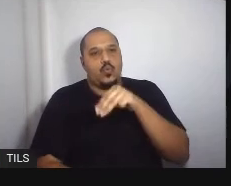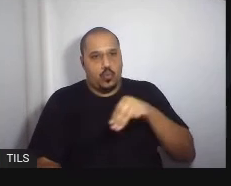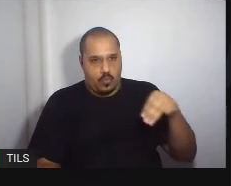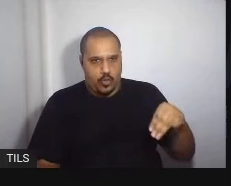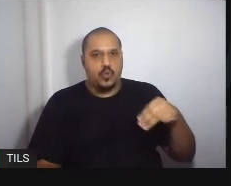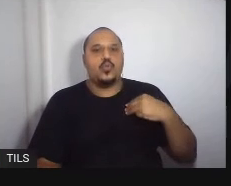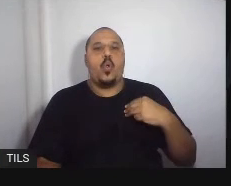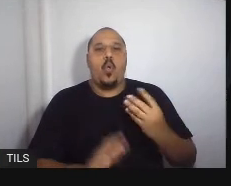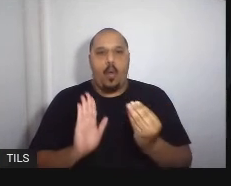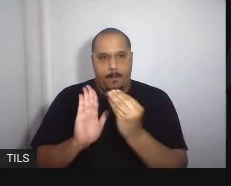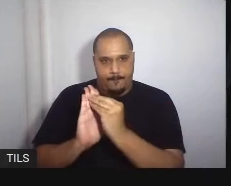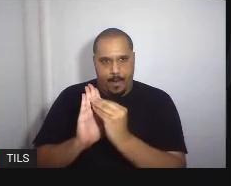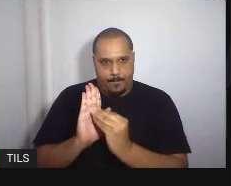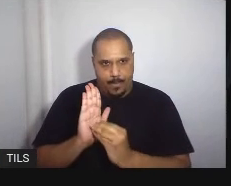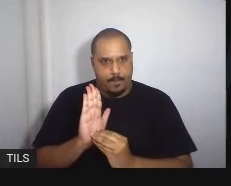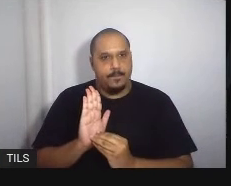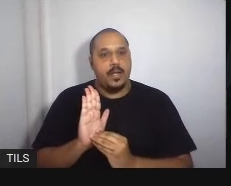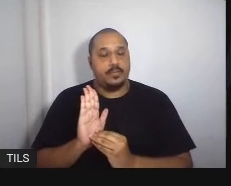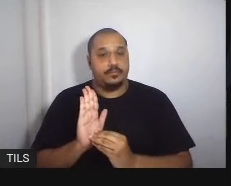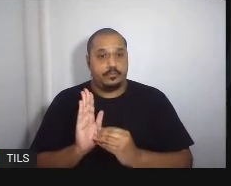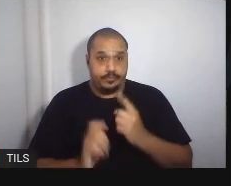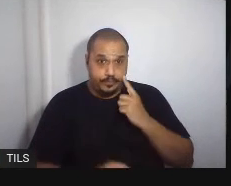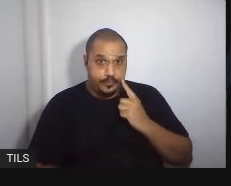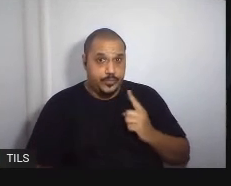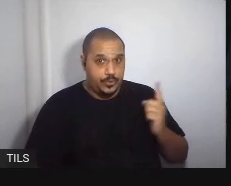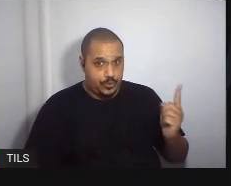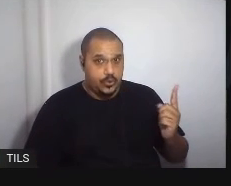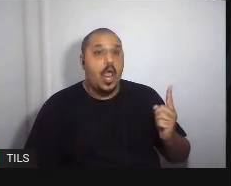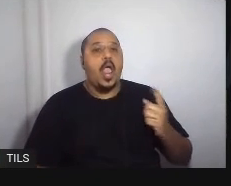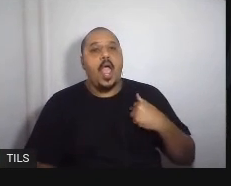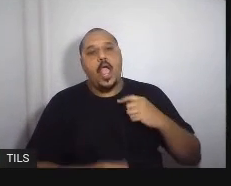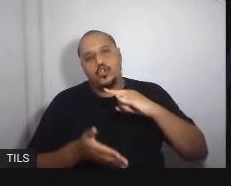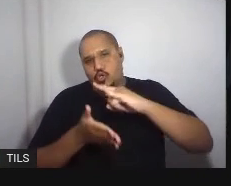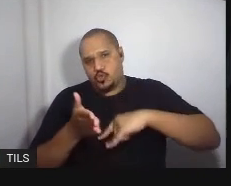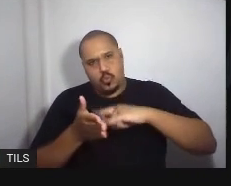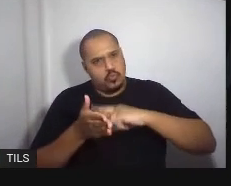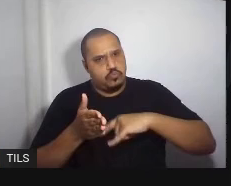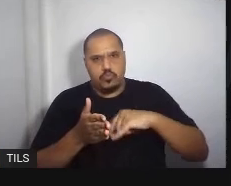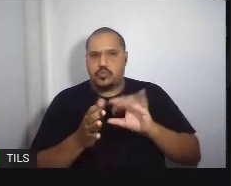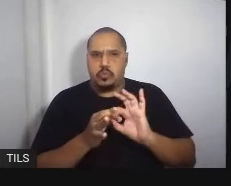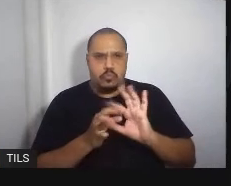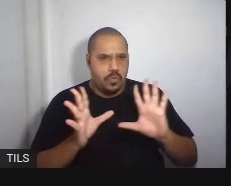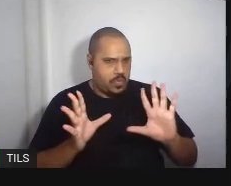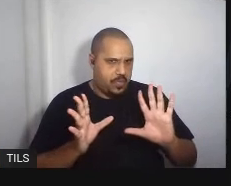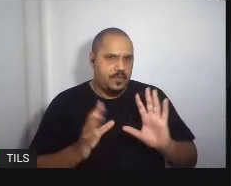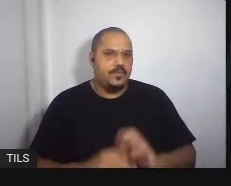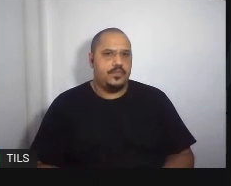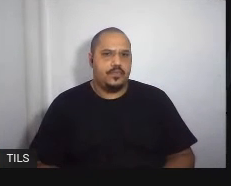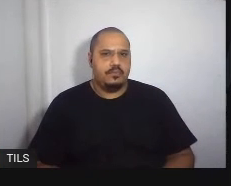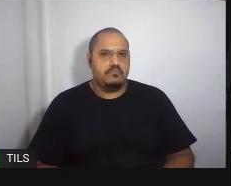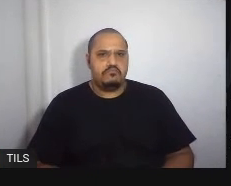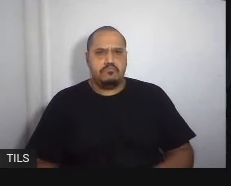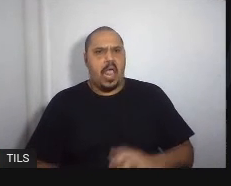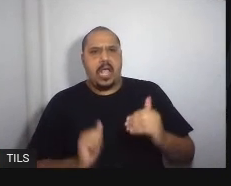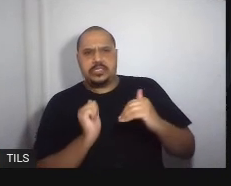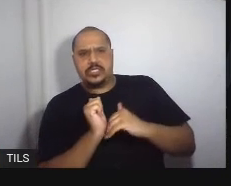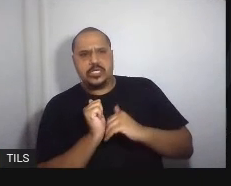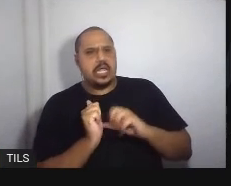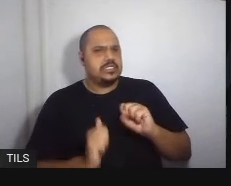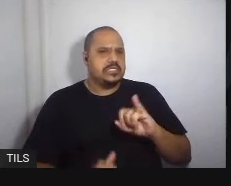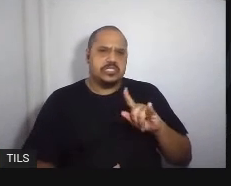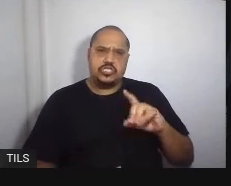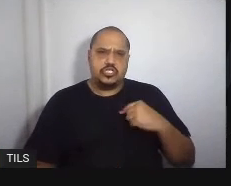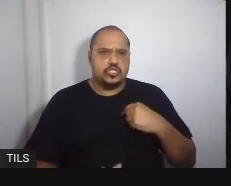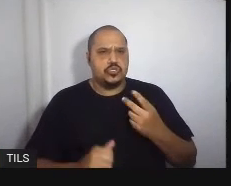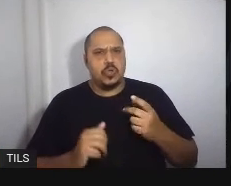Os planos de aula, eles são documentos abertos, não há necessidade de sigilo com relação a isso.